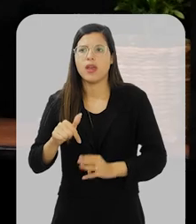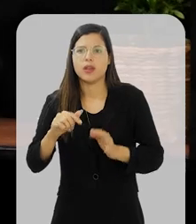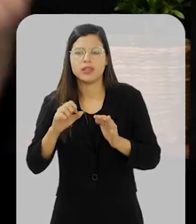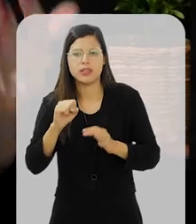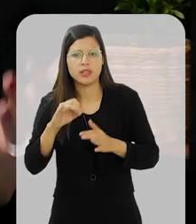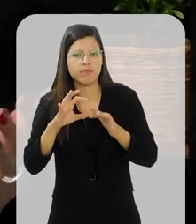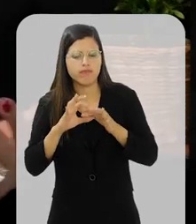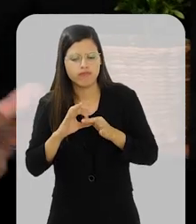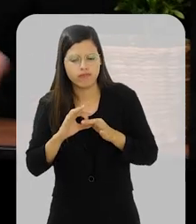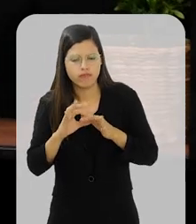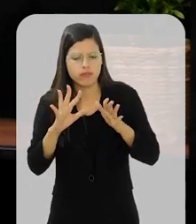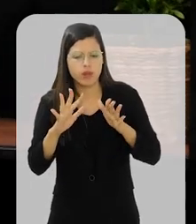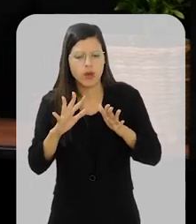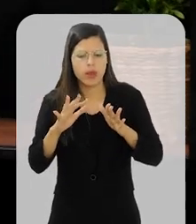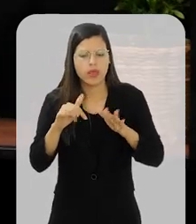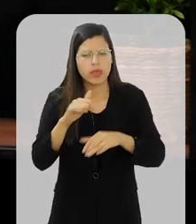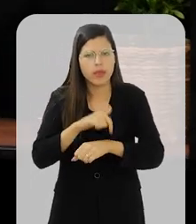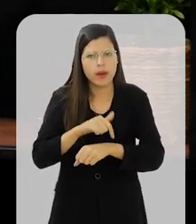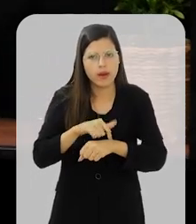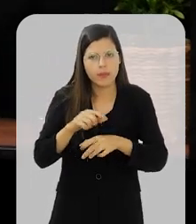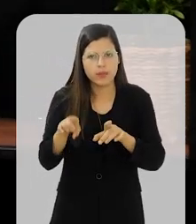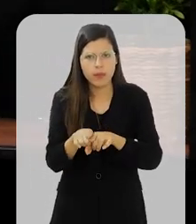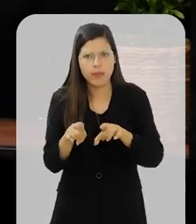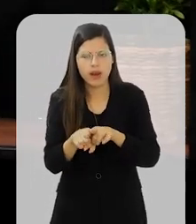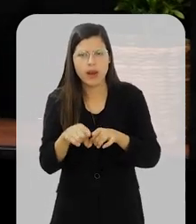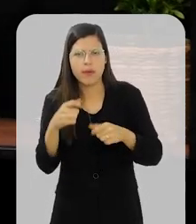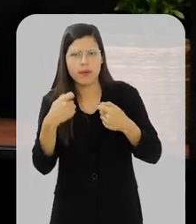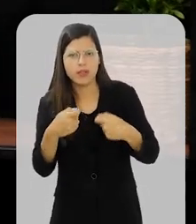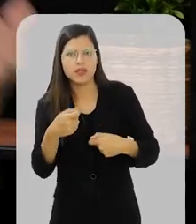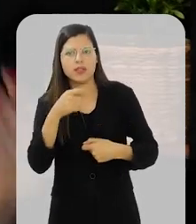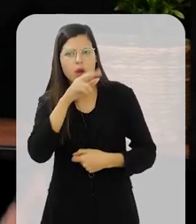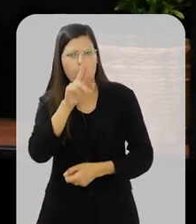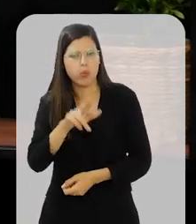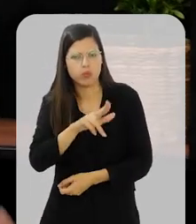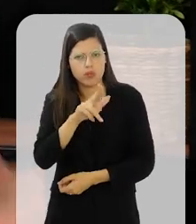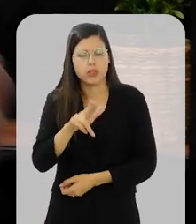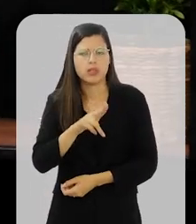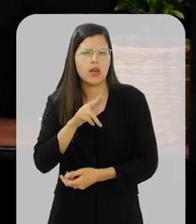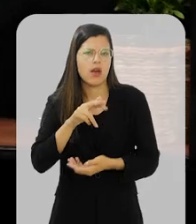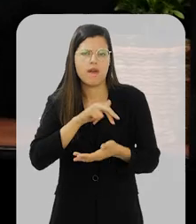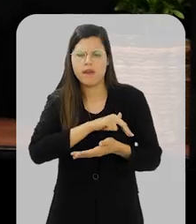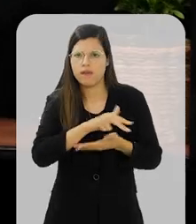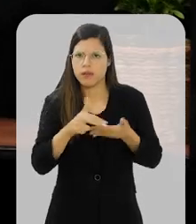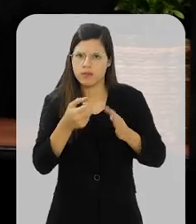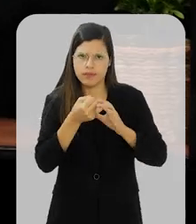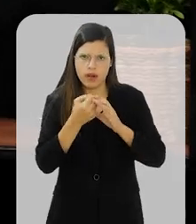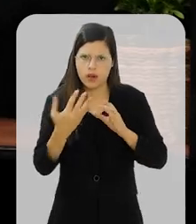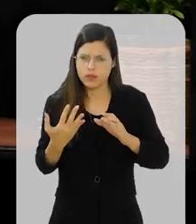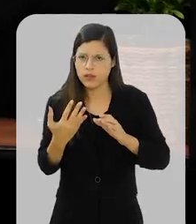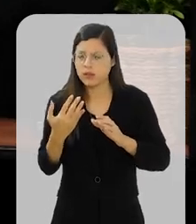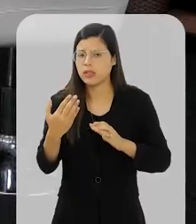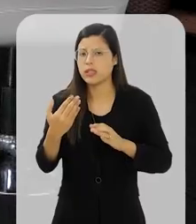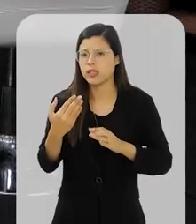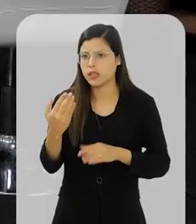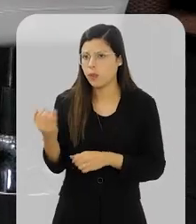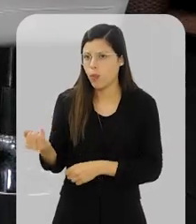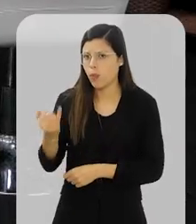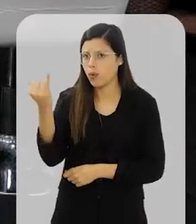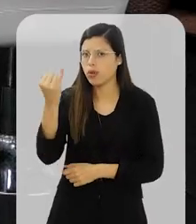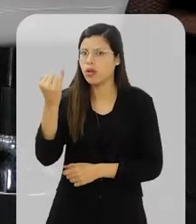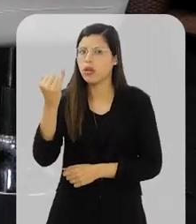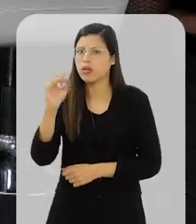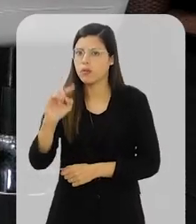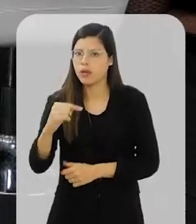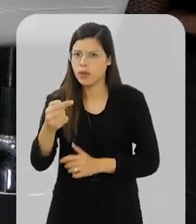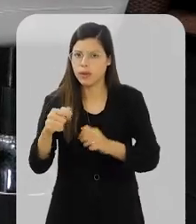fato, biodisponibilidade, né, de quanto em quanto tempo a gente precisa administrar, toxicidade, vários fatores que são essenciais para podermos